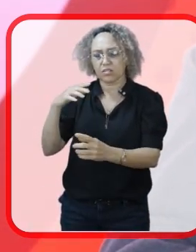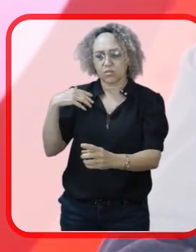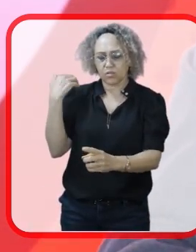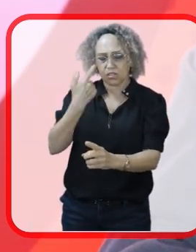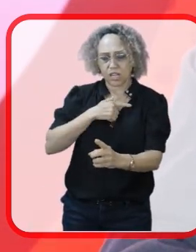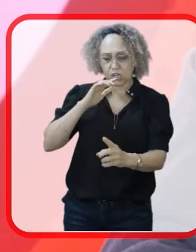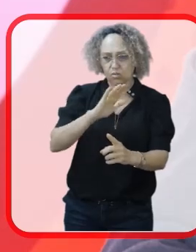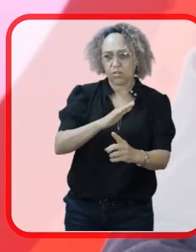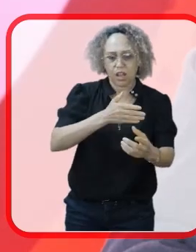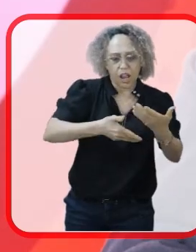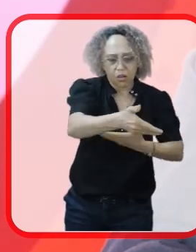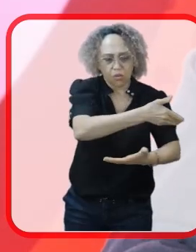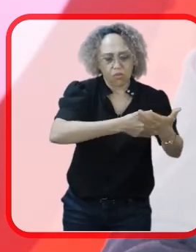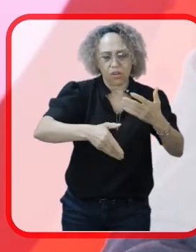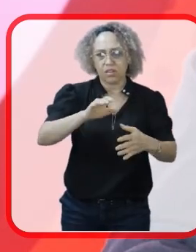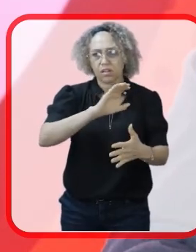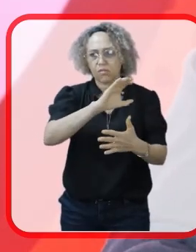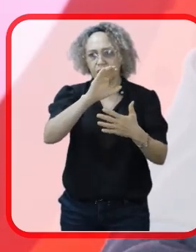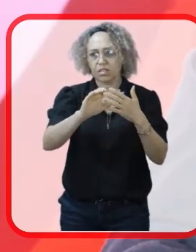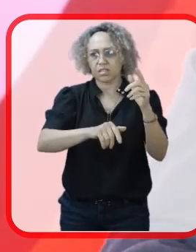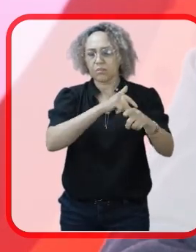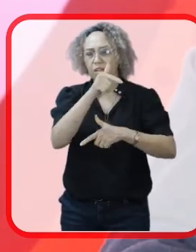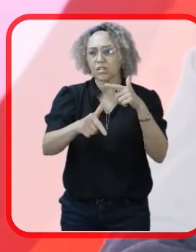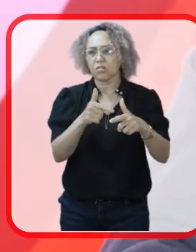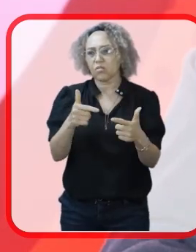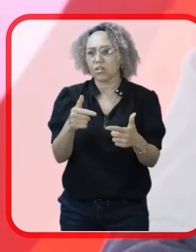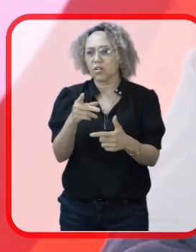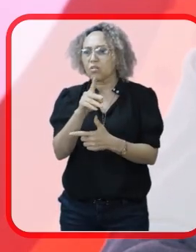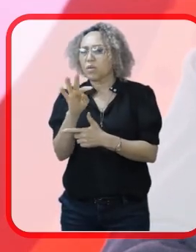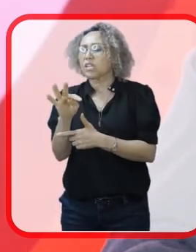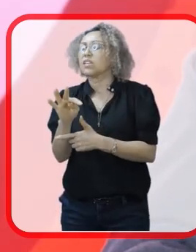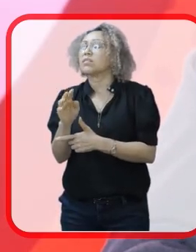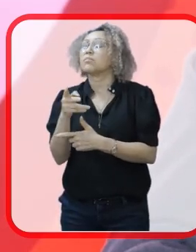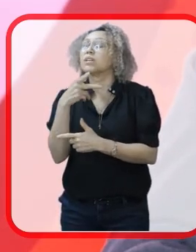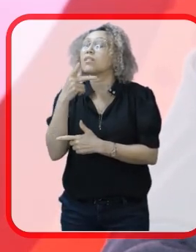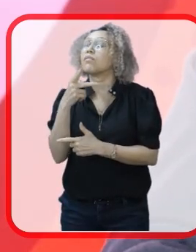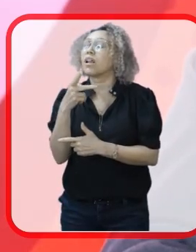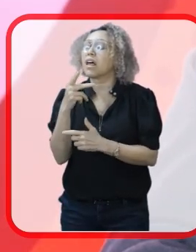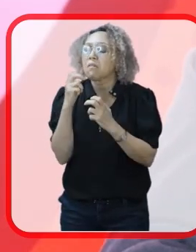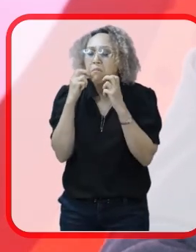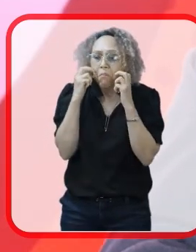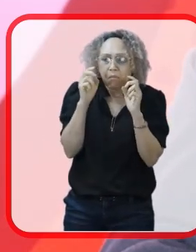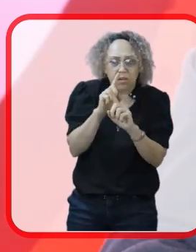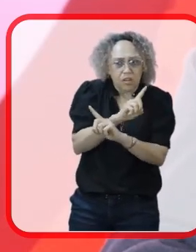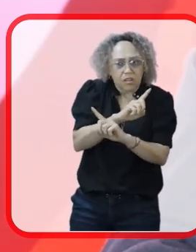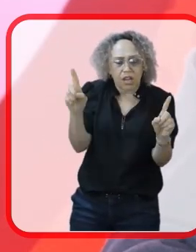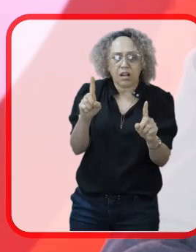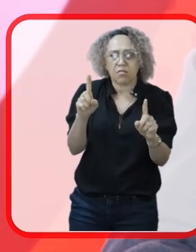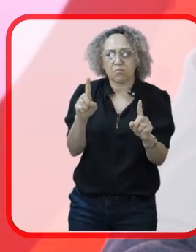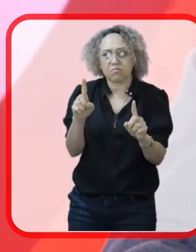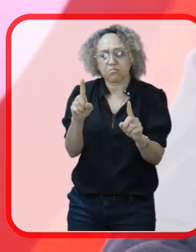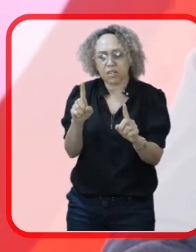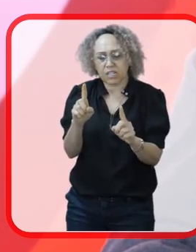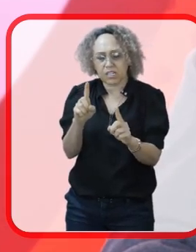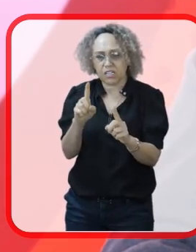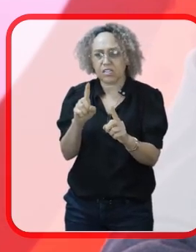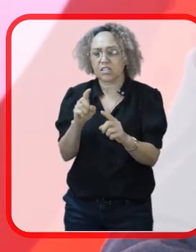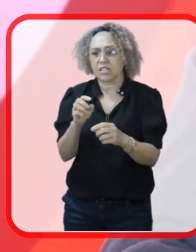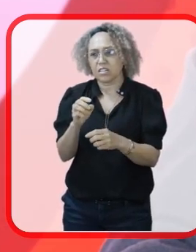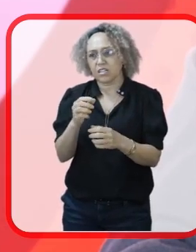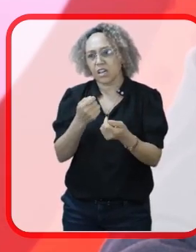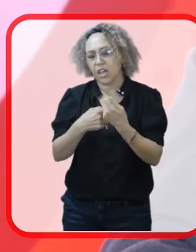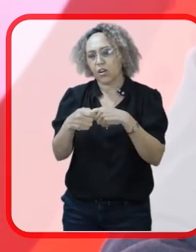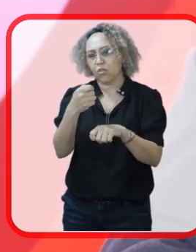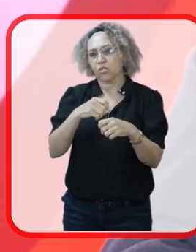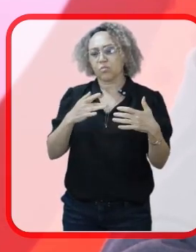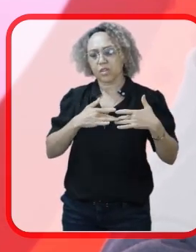envergonhada. O PT tem que falar economia solidária como um eixo central, se orgulhar de nós termos essa bandeira e organizarmos a nova classe